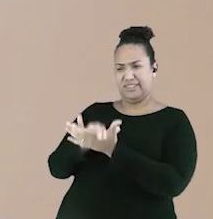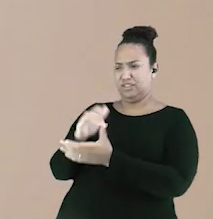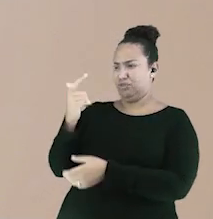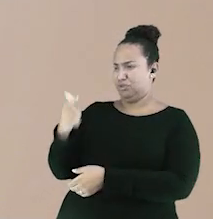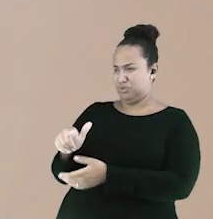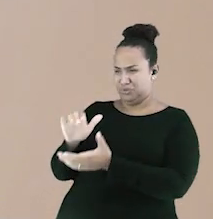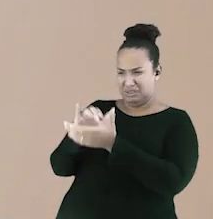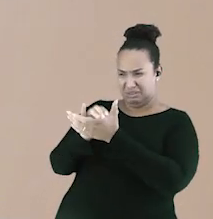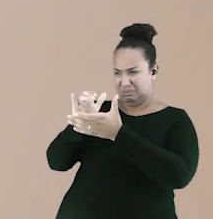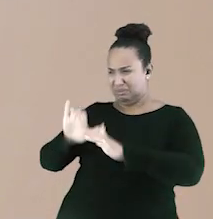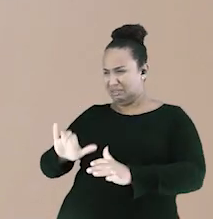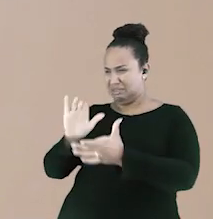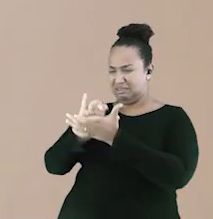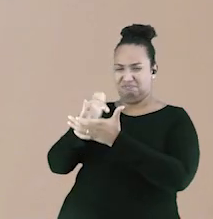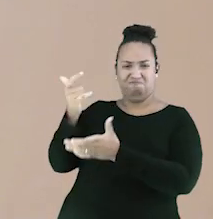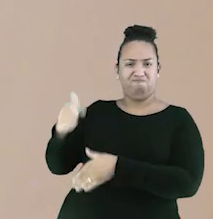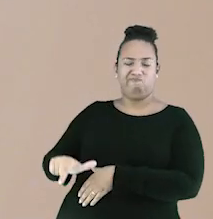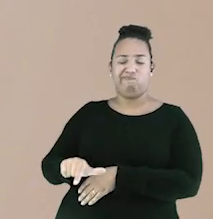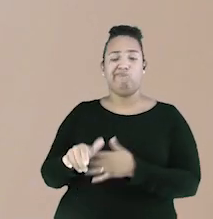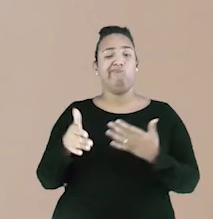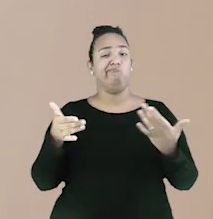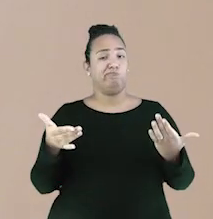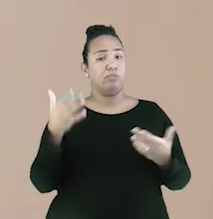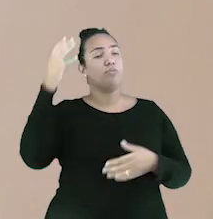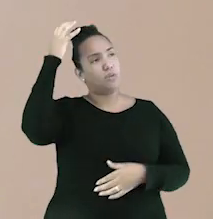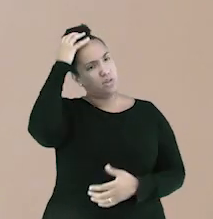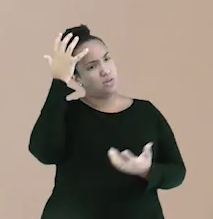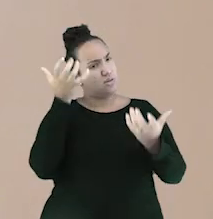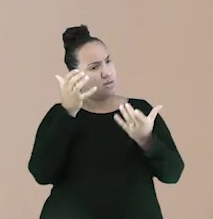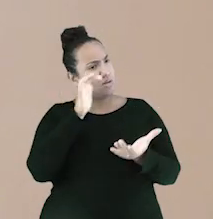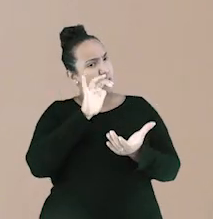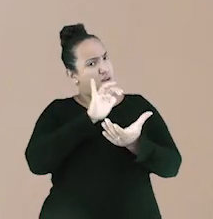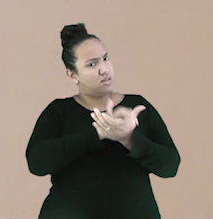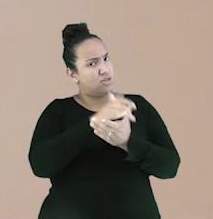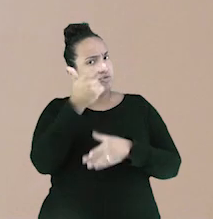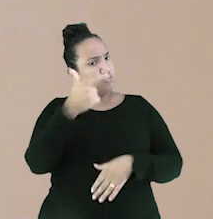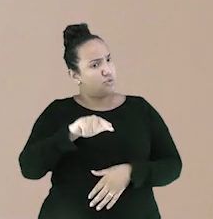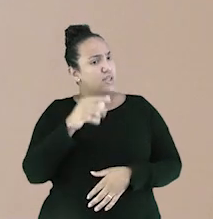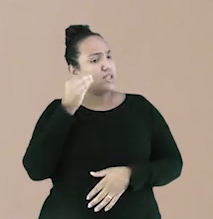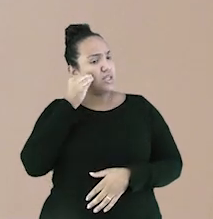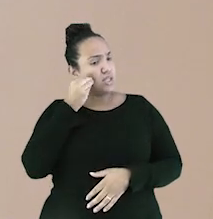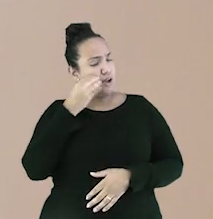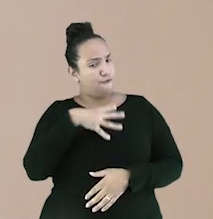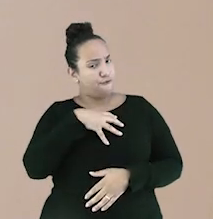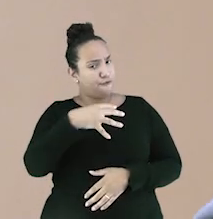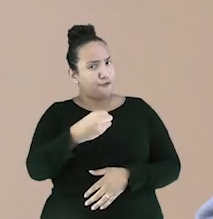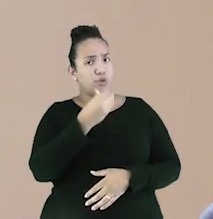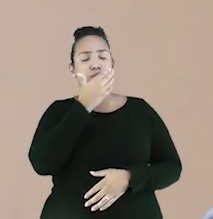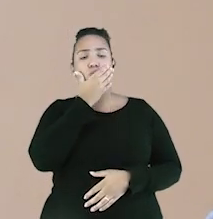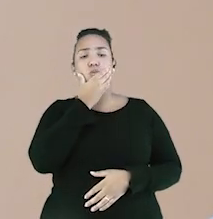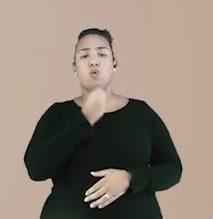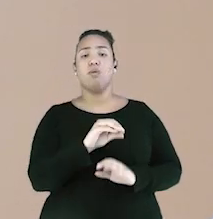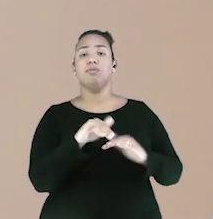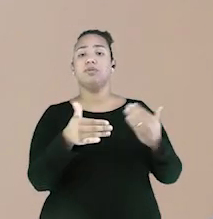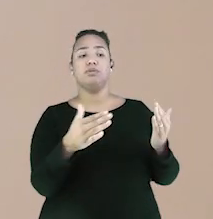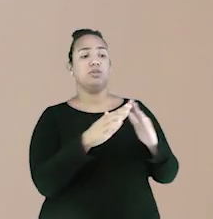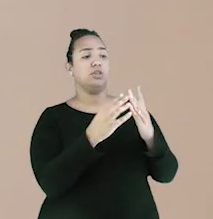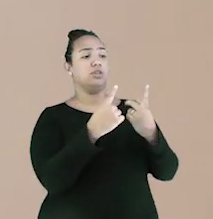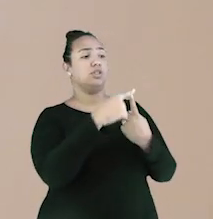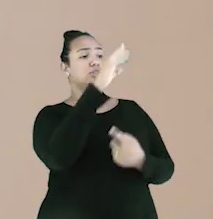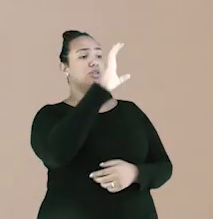Catarina. O rei queria poder se casar com outra mulher para tentar ter um filho homem. Então cortou os laços com a